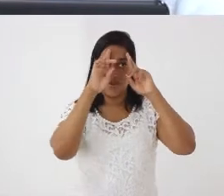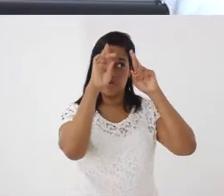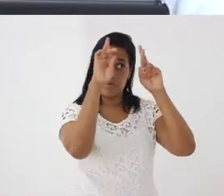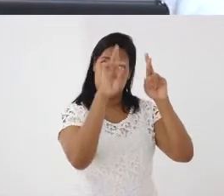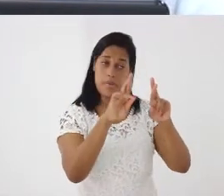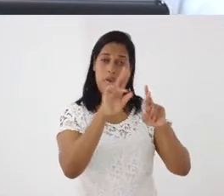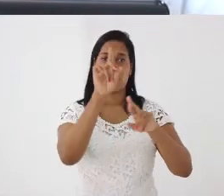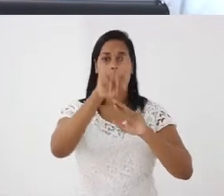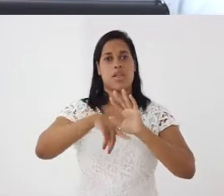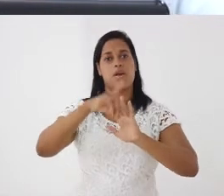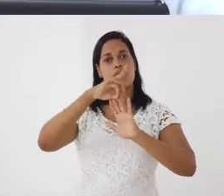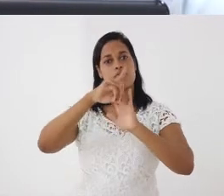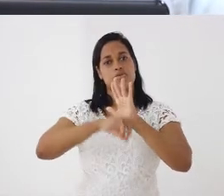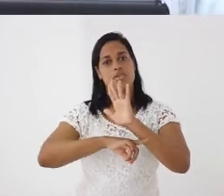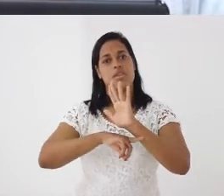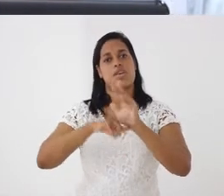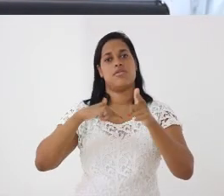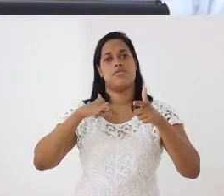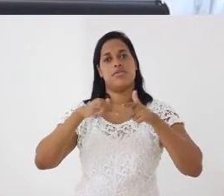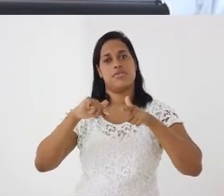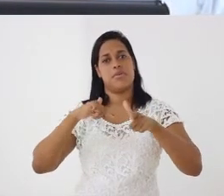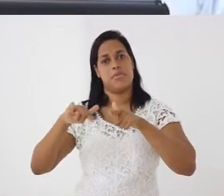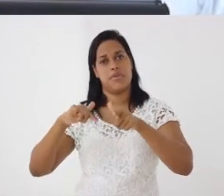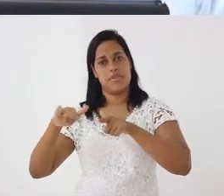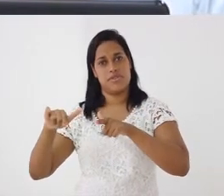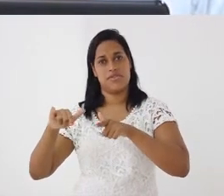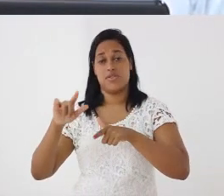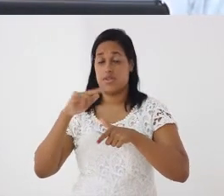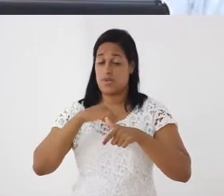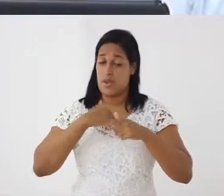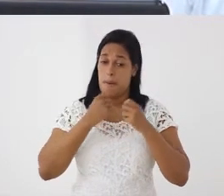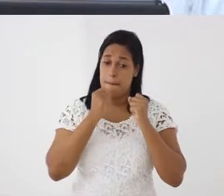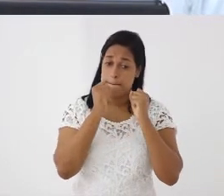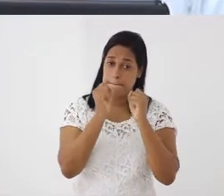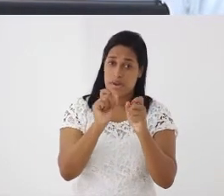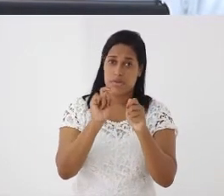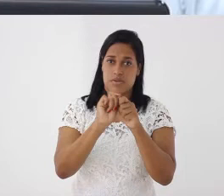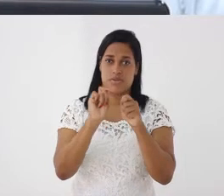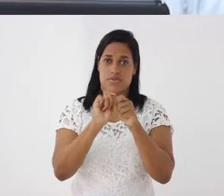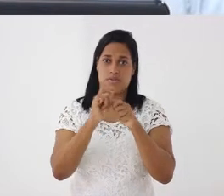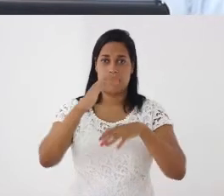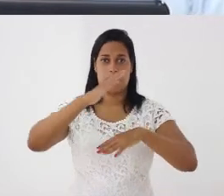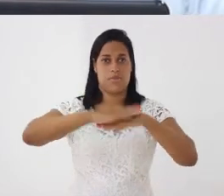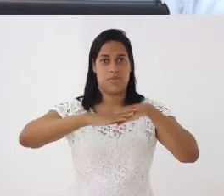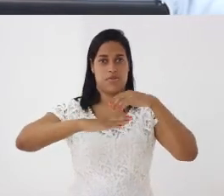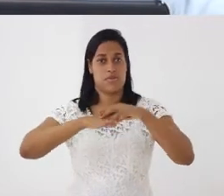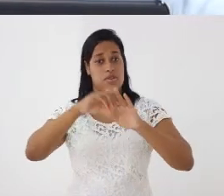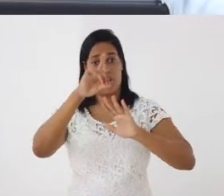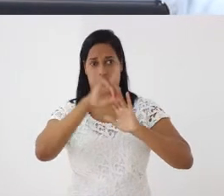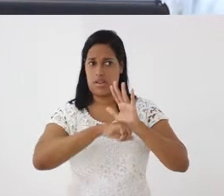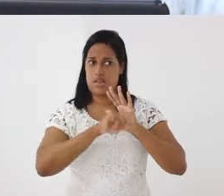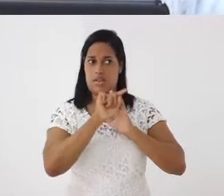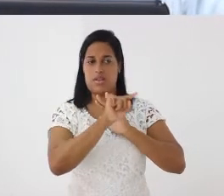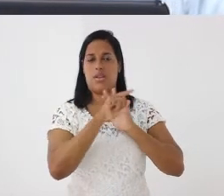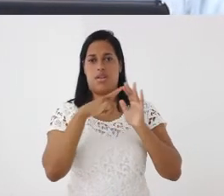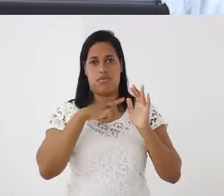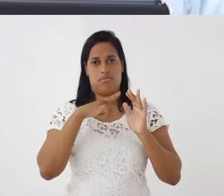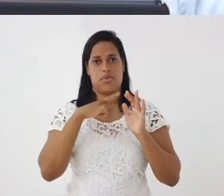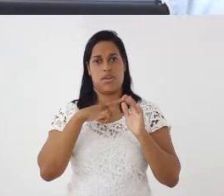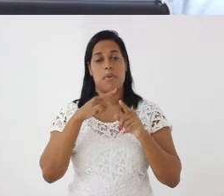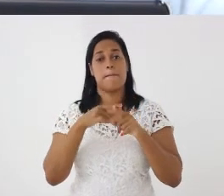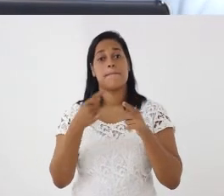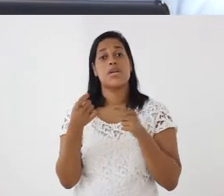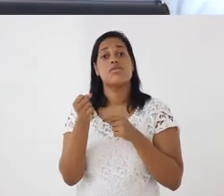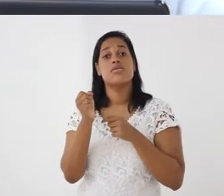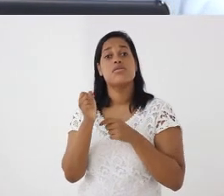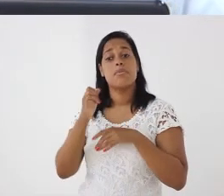respeitar os direitos trabalhistas, ou seja, aquilo que eu posso oferecer ao meu funcionário, que é de direito dele, eu ofereço. Mas